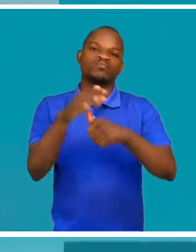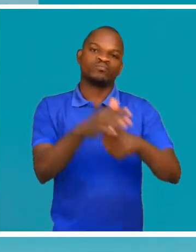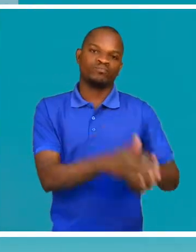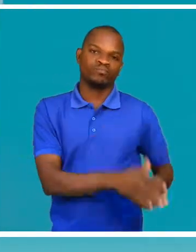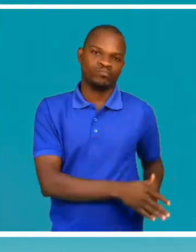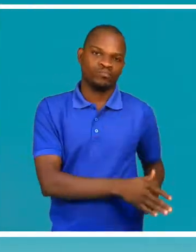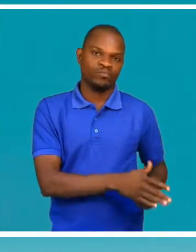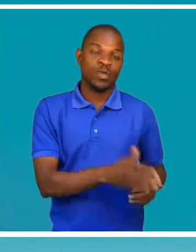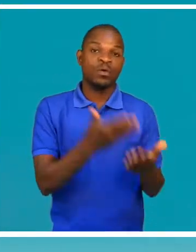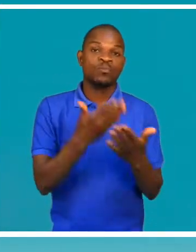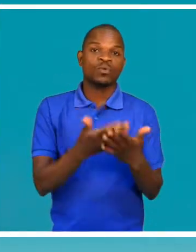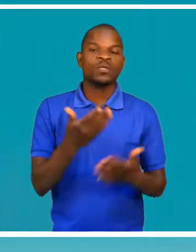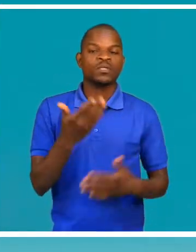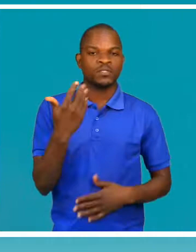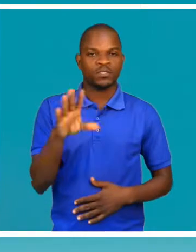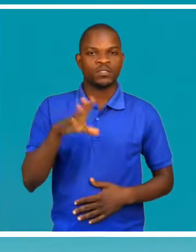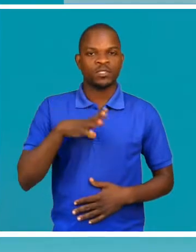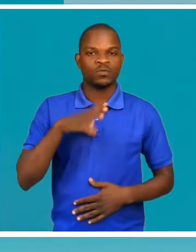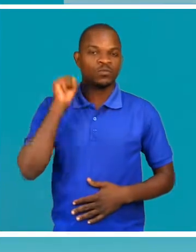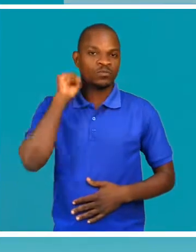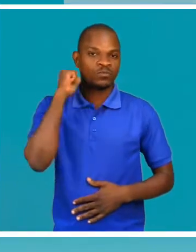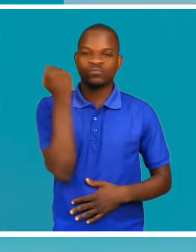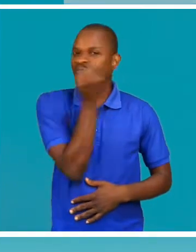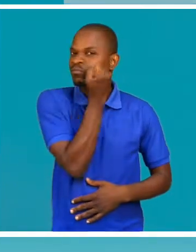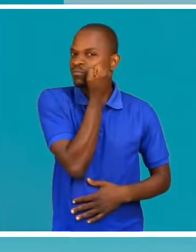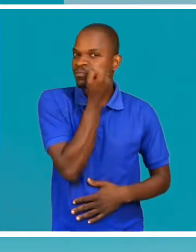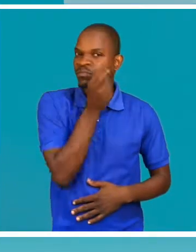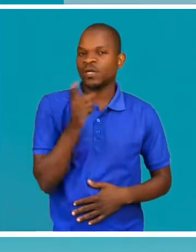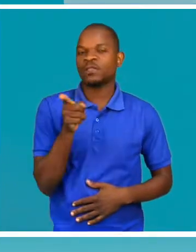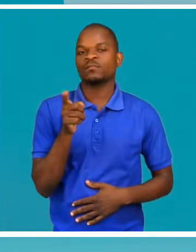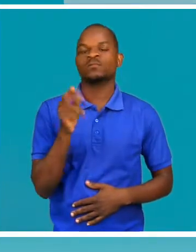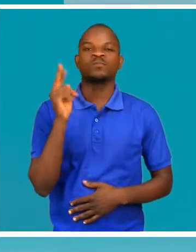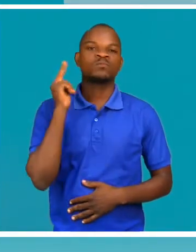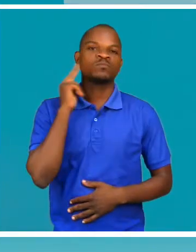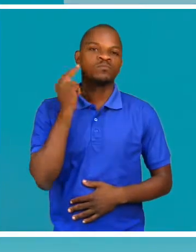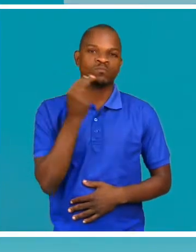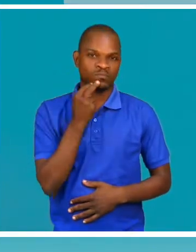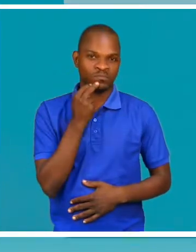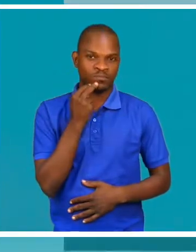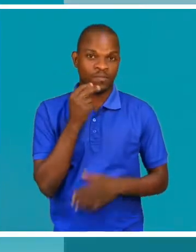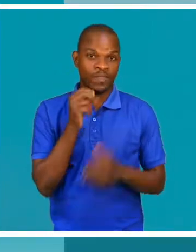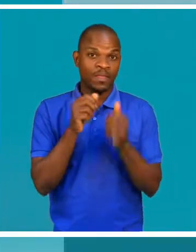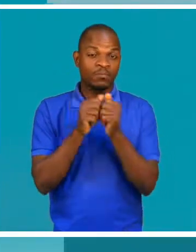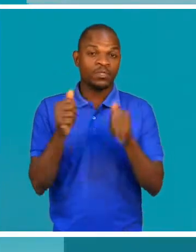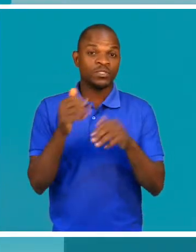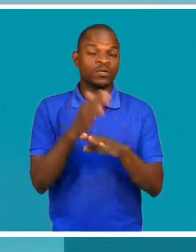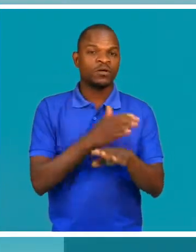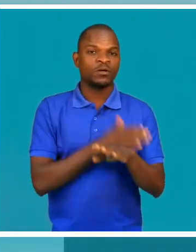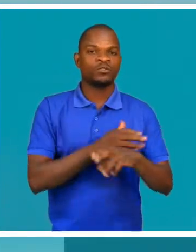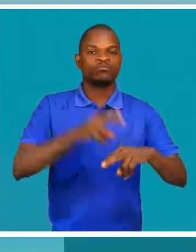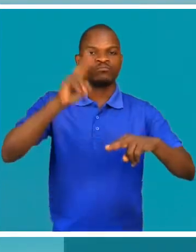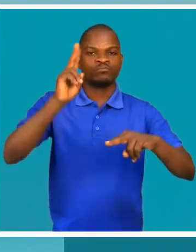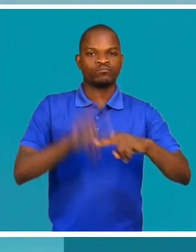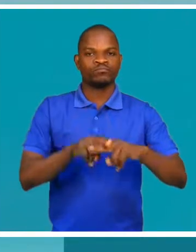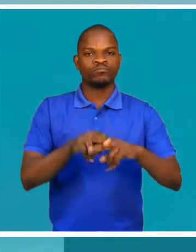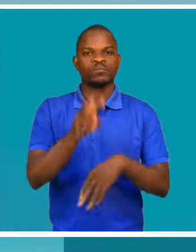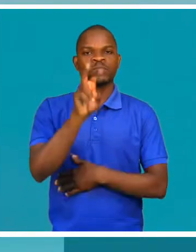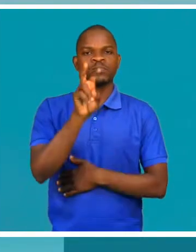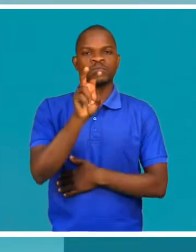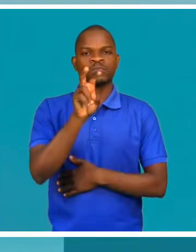excluídos. Digo isso porque eu tenho um sobrinho que é mudo. Então, na altura que ficávamos assistindo